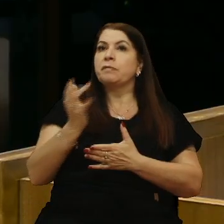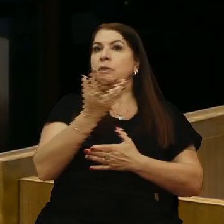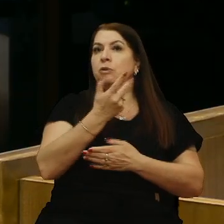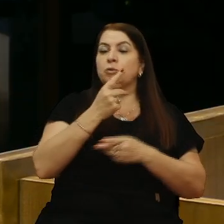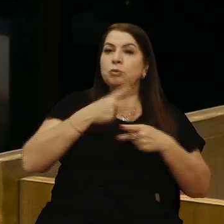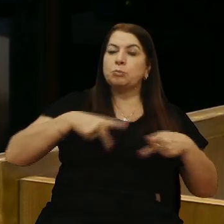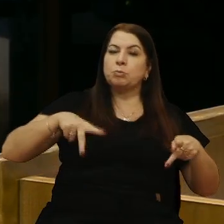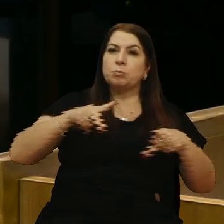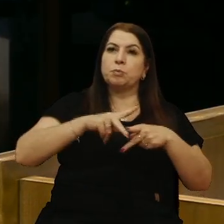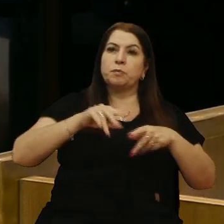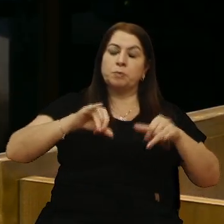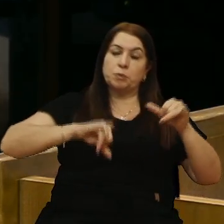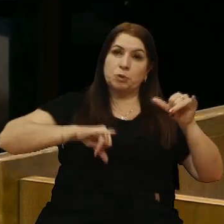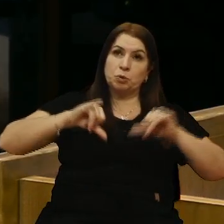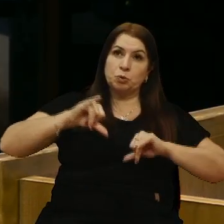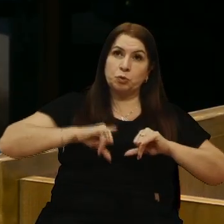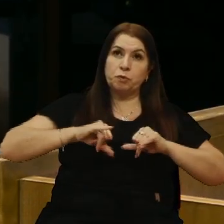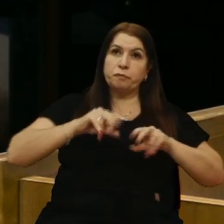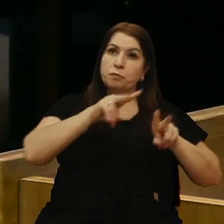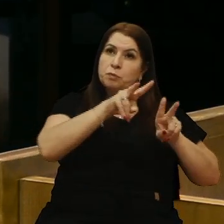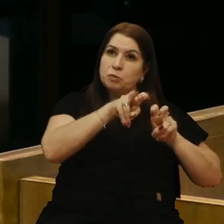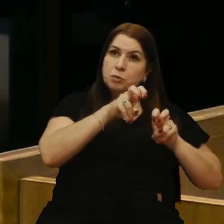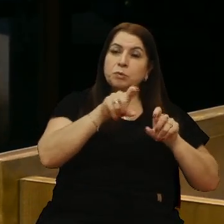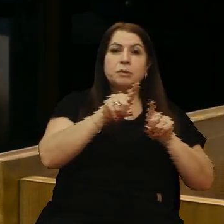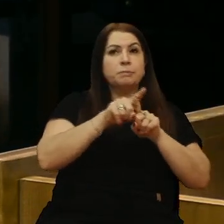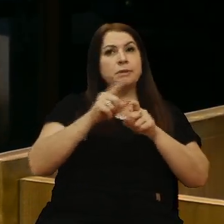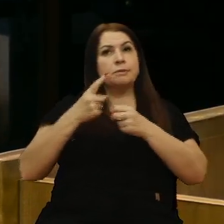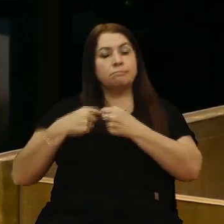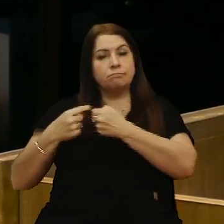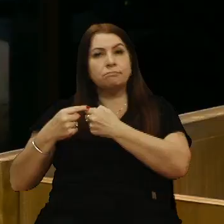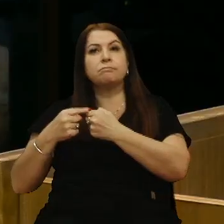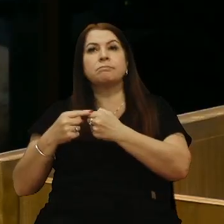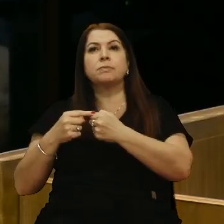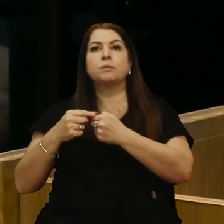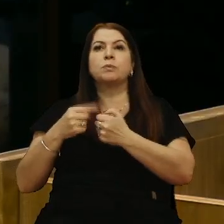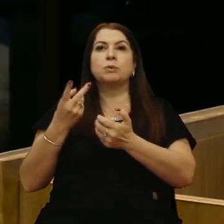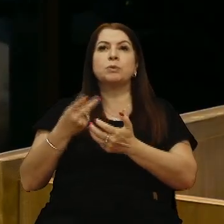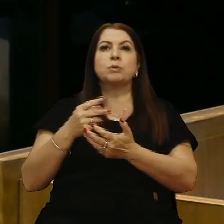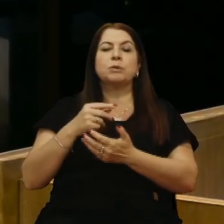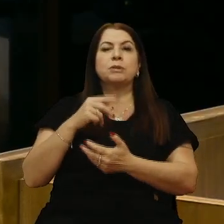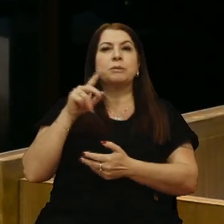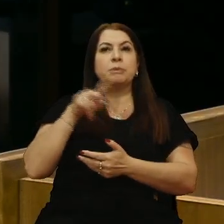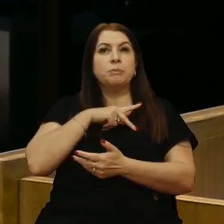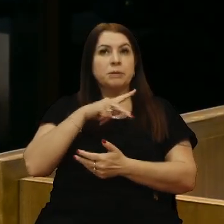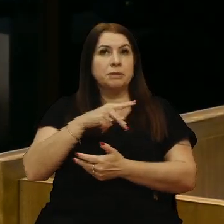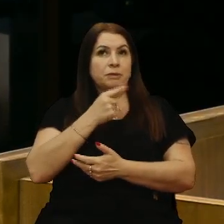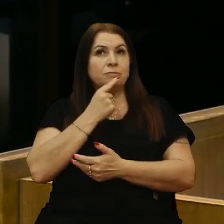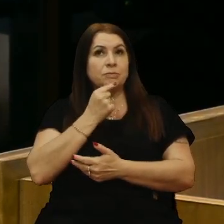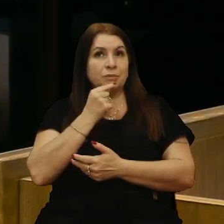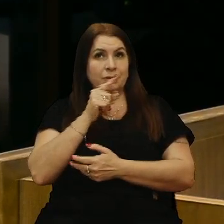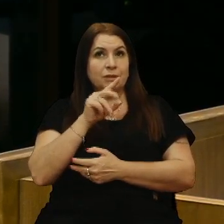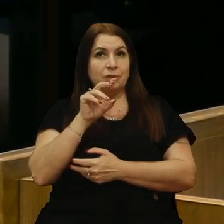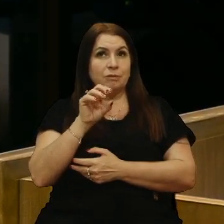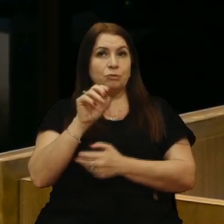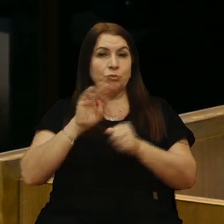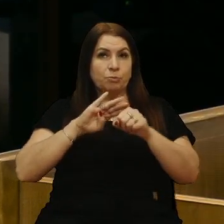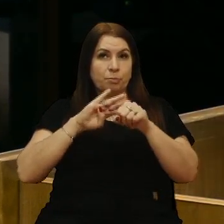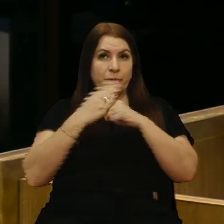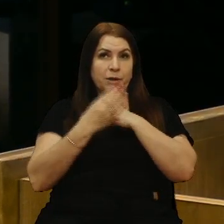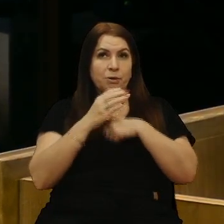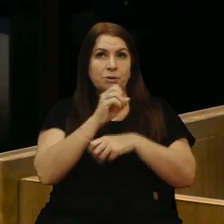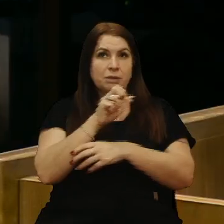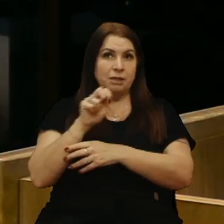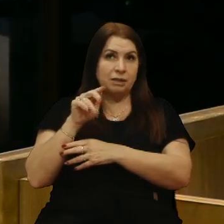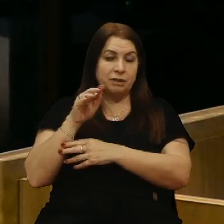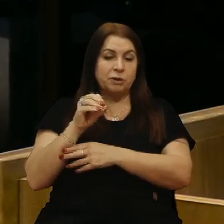que sofre no interior e na cidade. Aquele senhor, né, presidente João Wes, lá no Serrano, que tem uma área